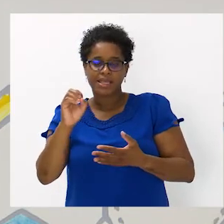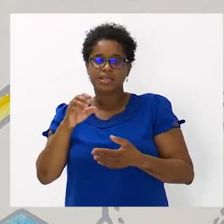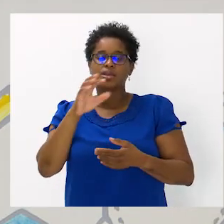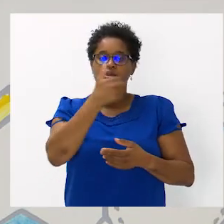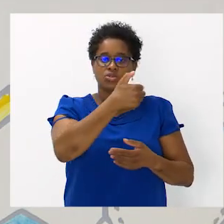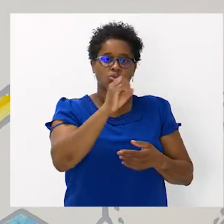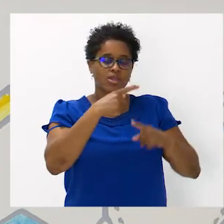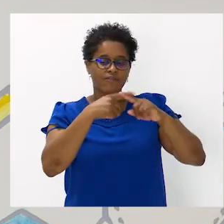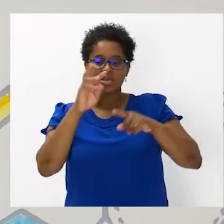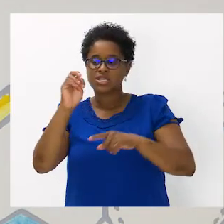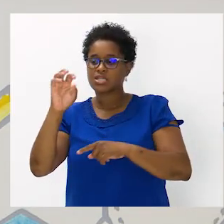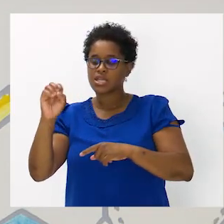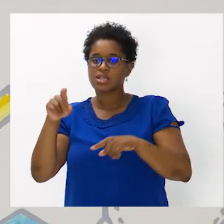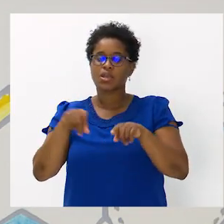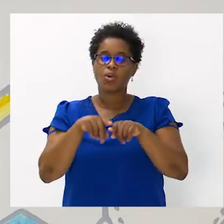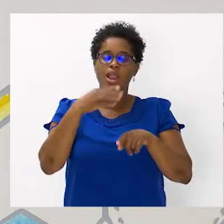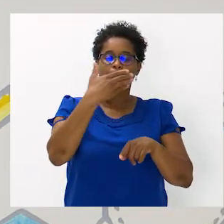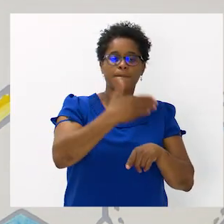30. 50 vezes 30 dá